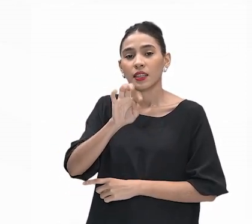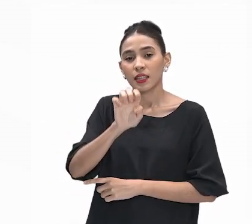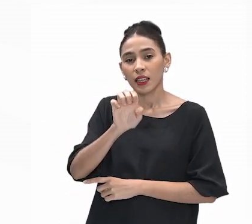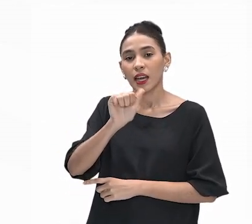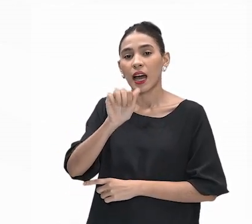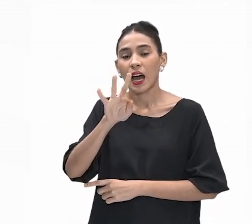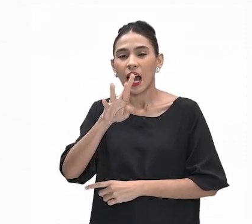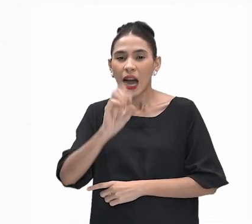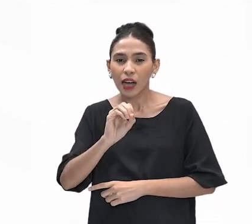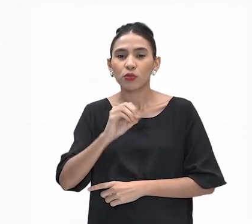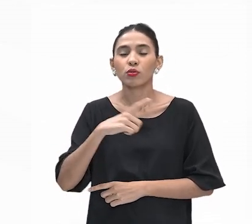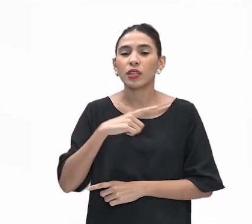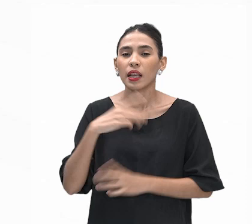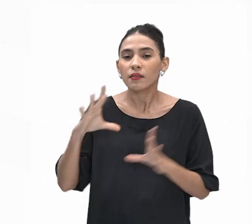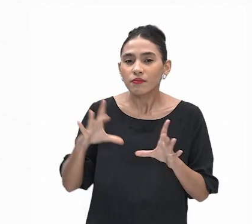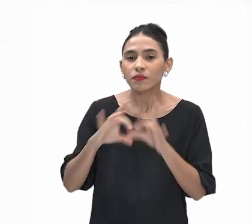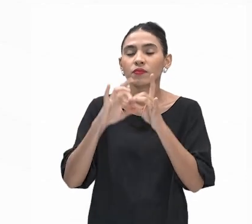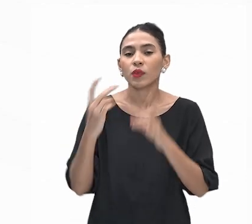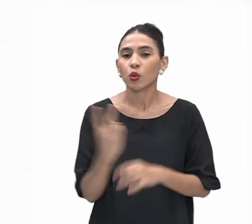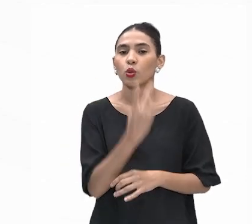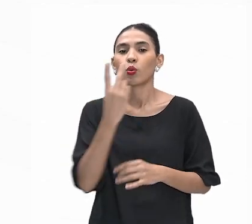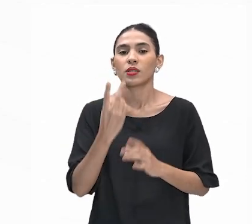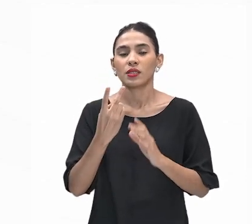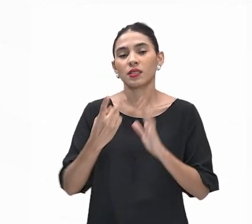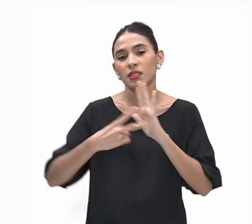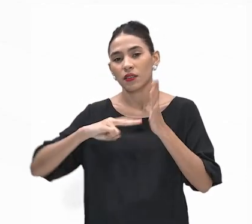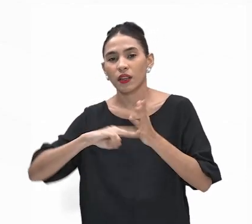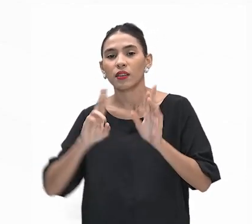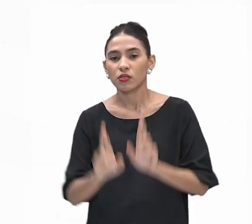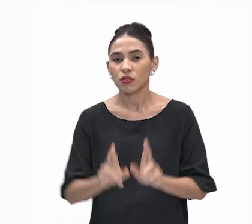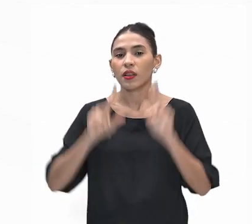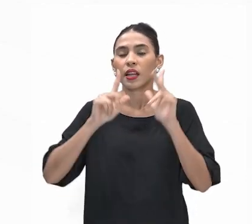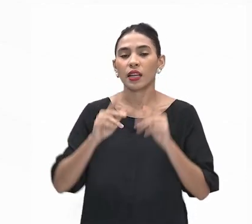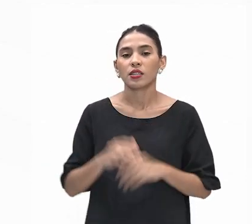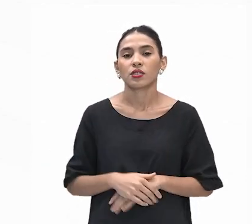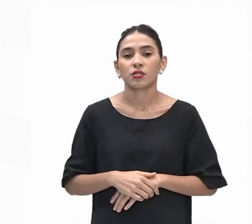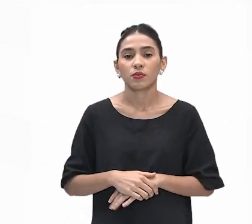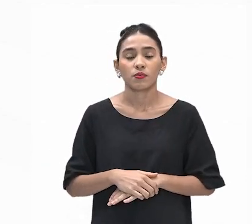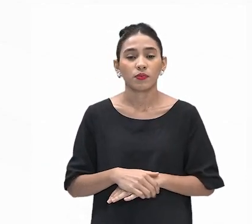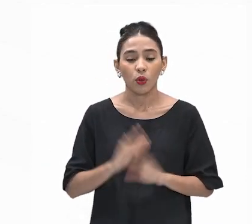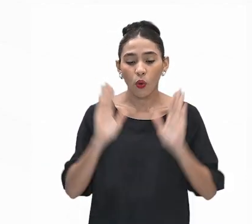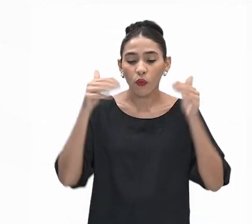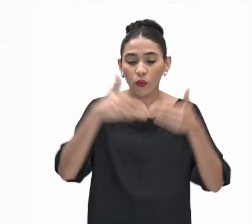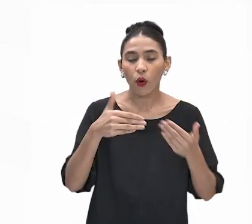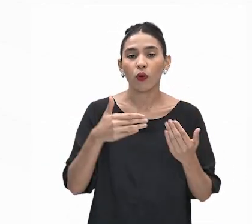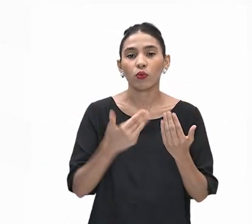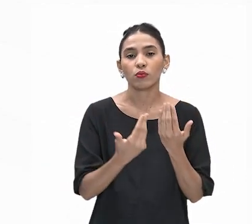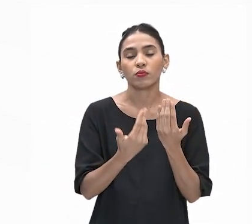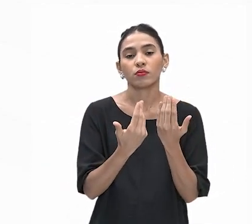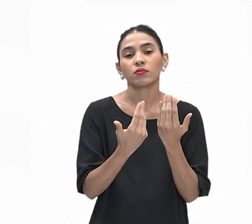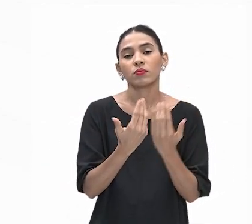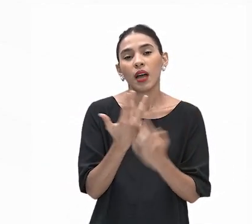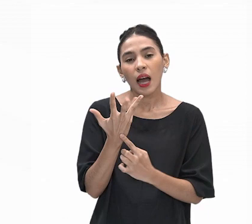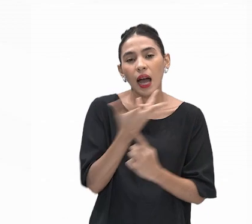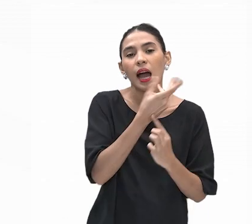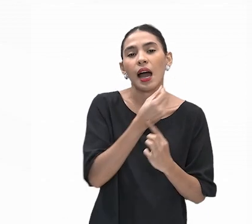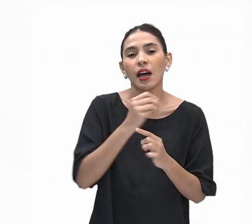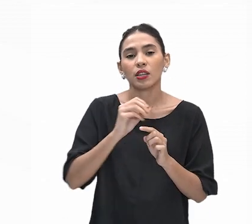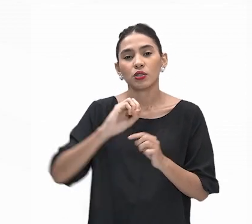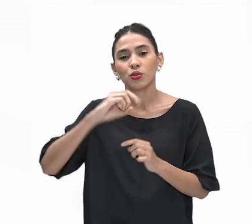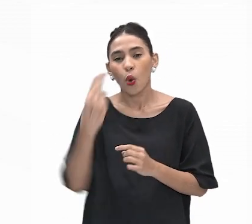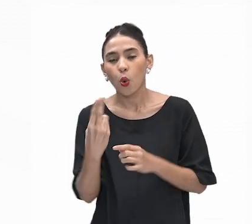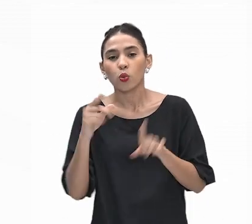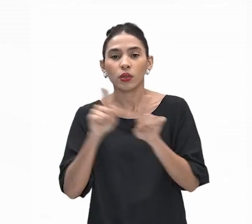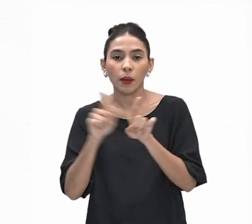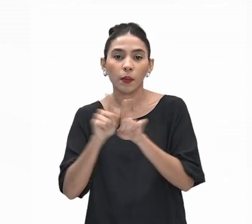os dois significados diferentes a um gênero da arte ou também a edifícios ou casa,